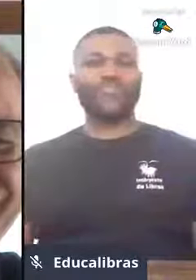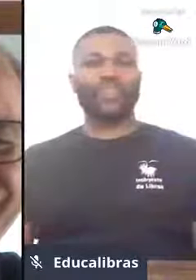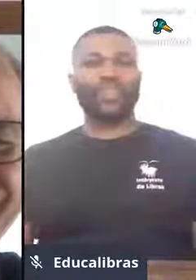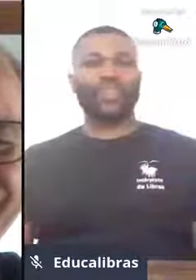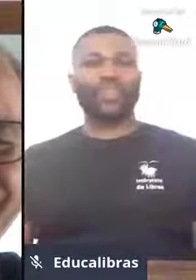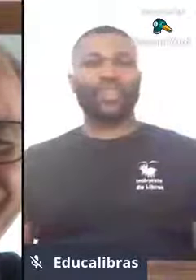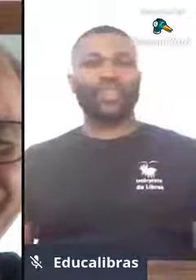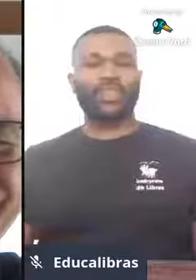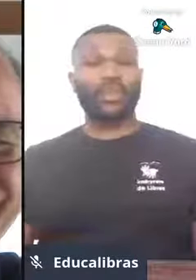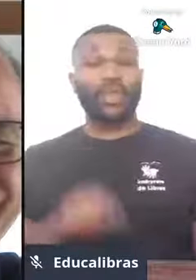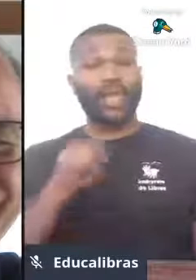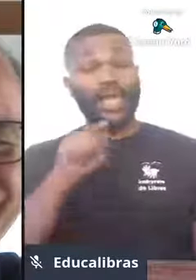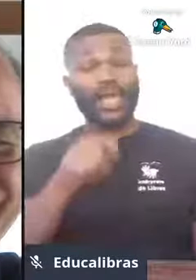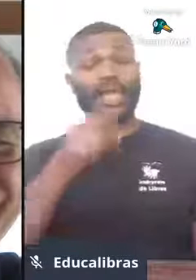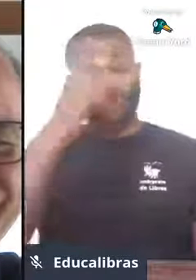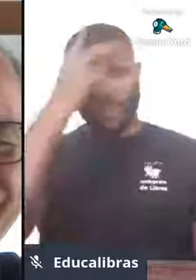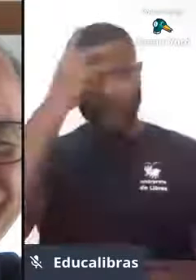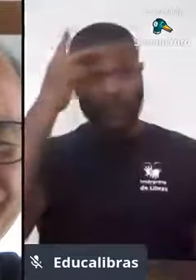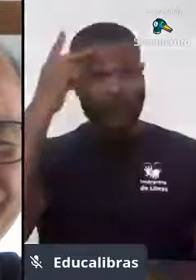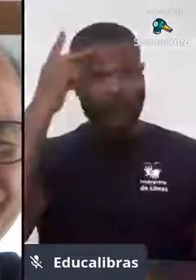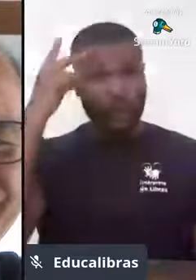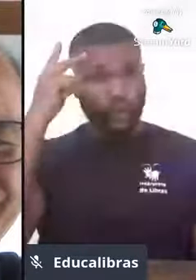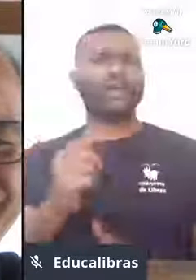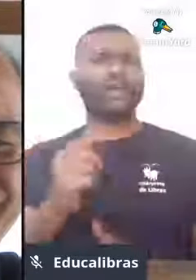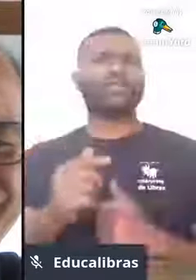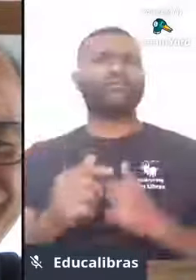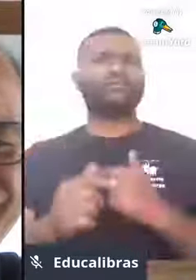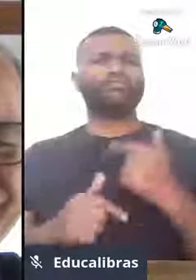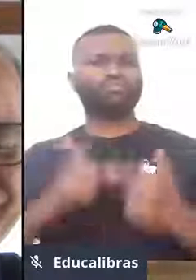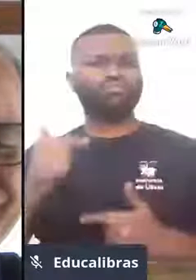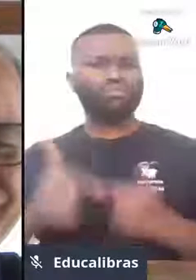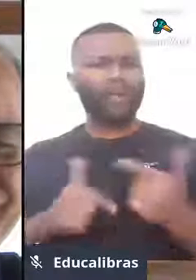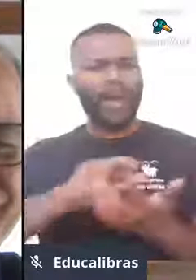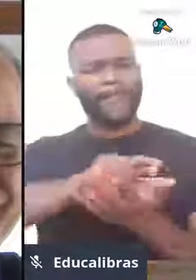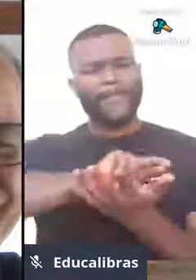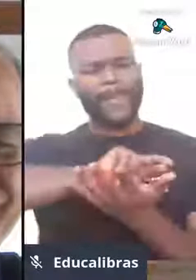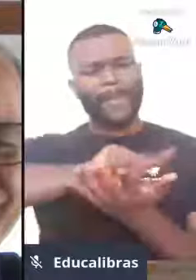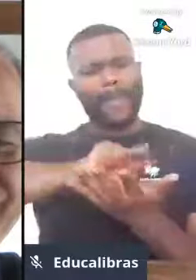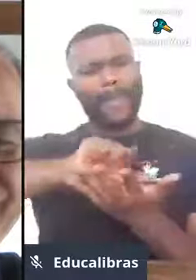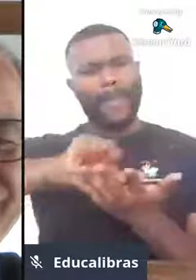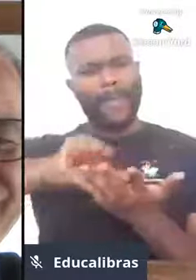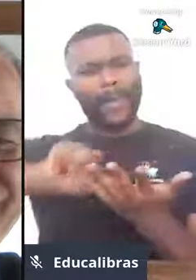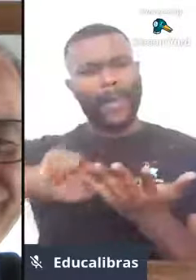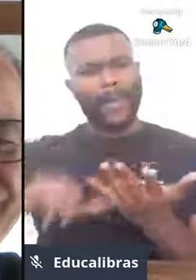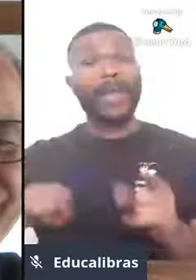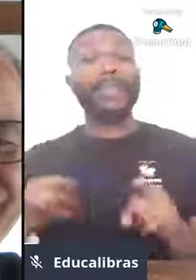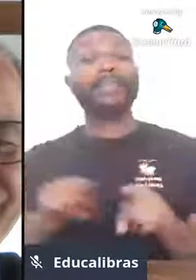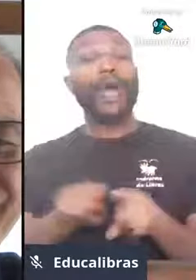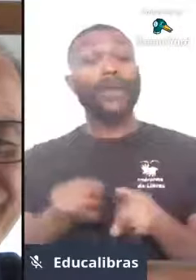um cara multifacético, né, faz 1000 coisas, entre elas o programa...